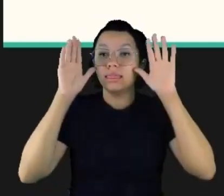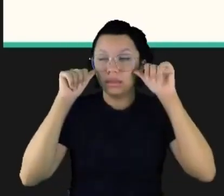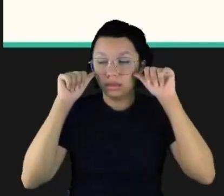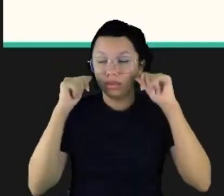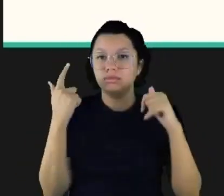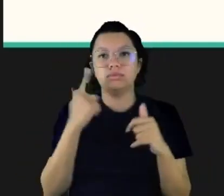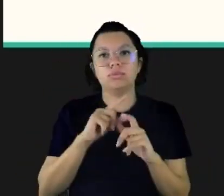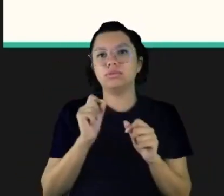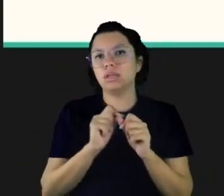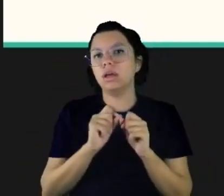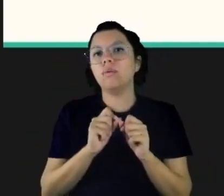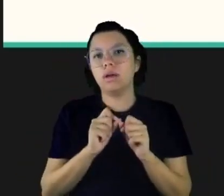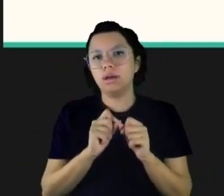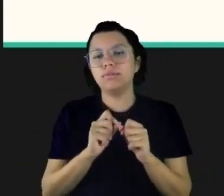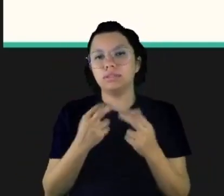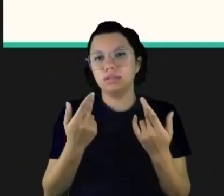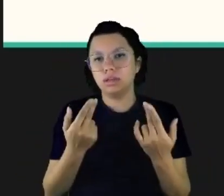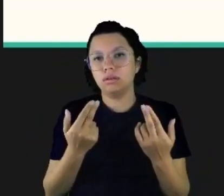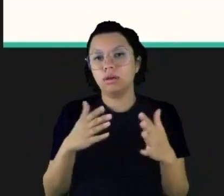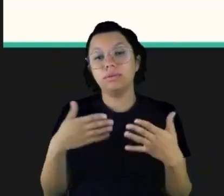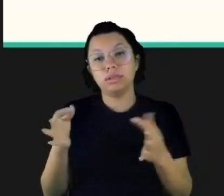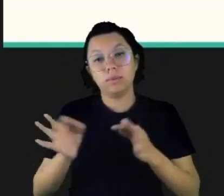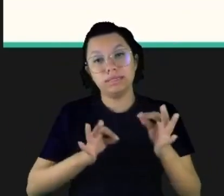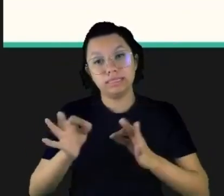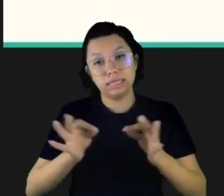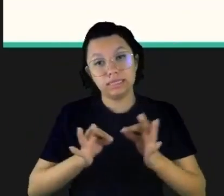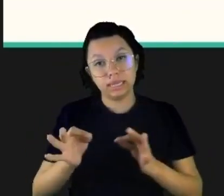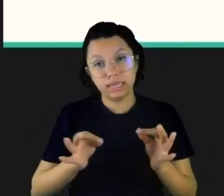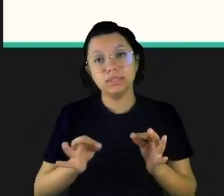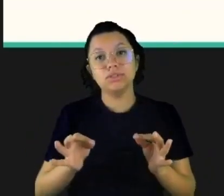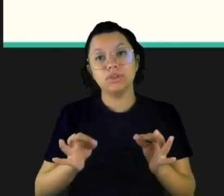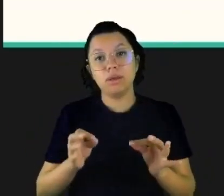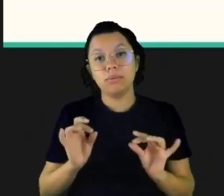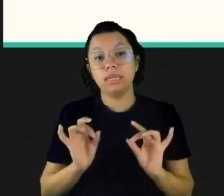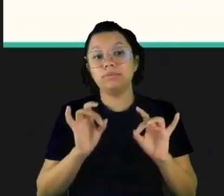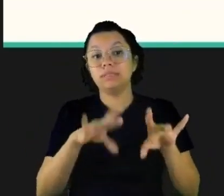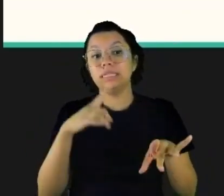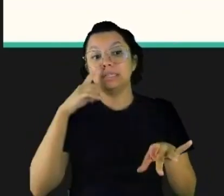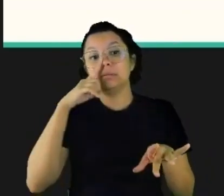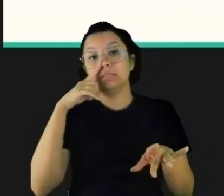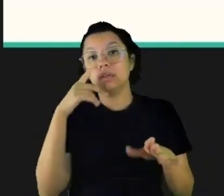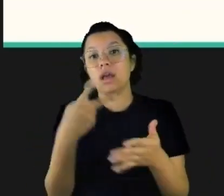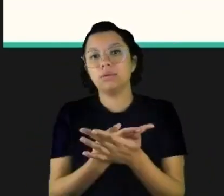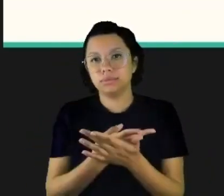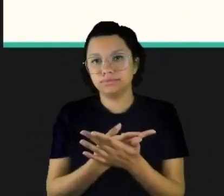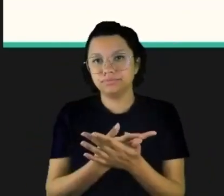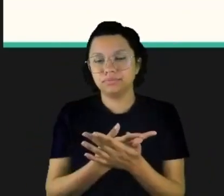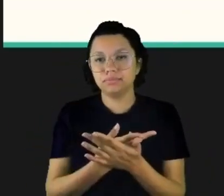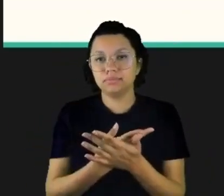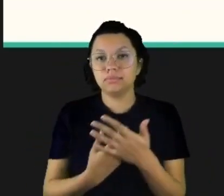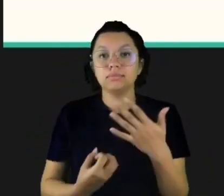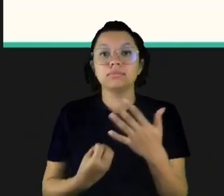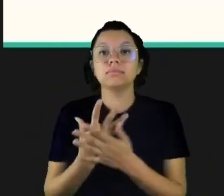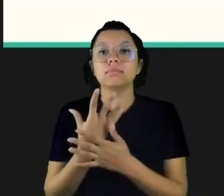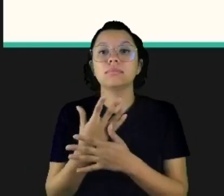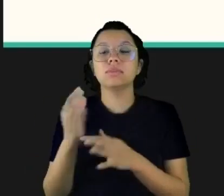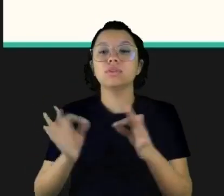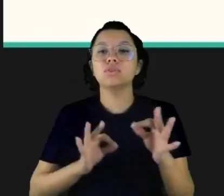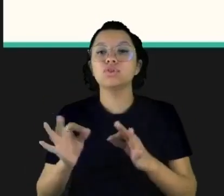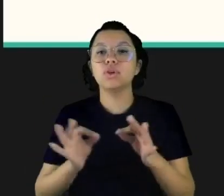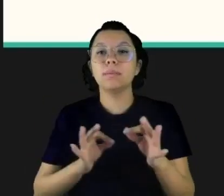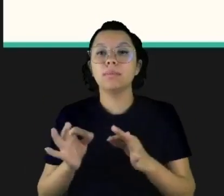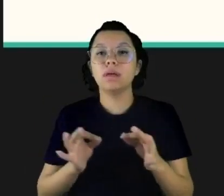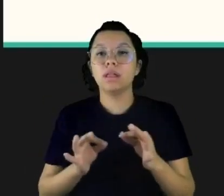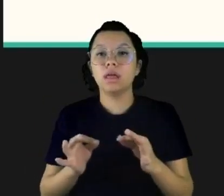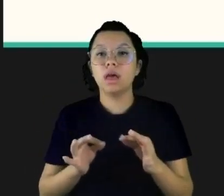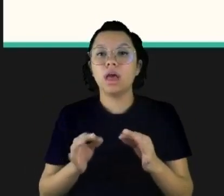precisa de estratégias para não deixar as situações de risco acontecer, tá? Criação de planos